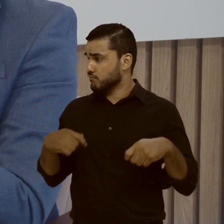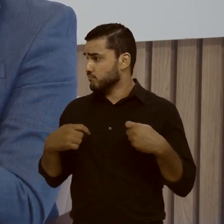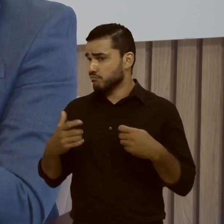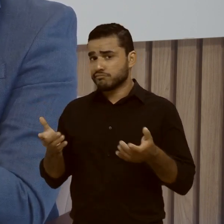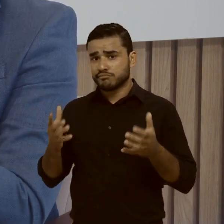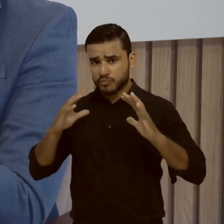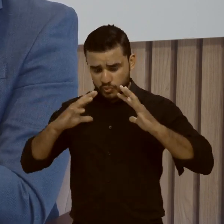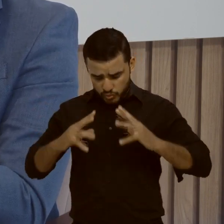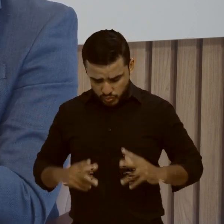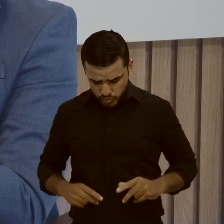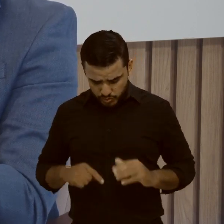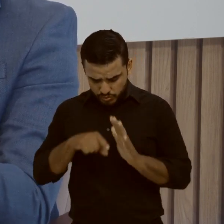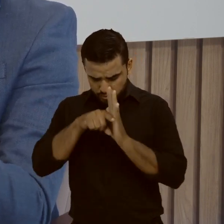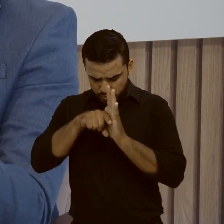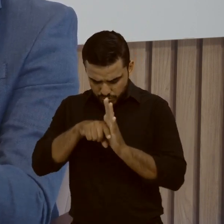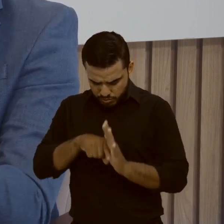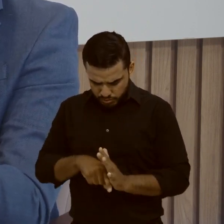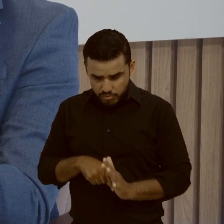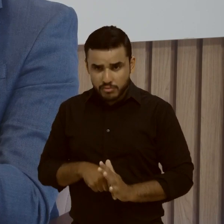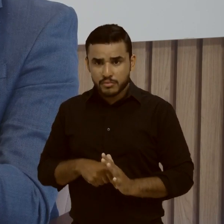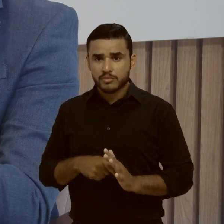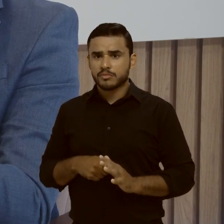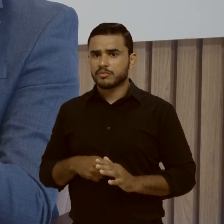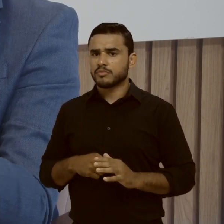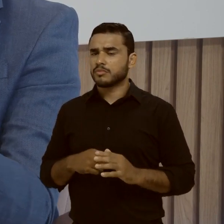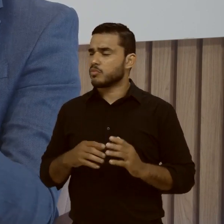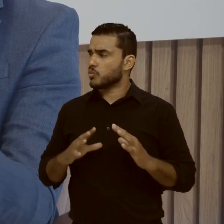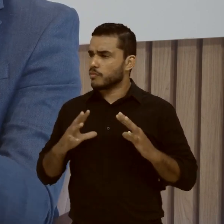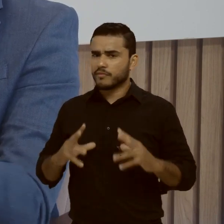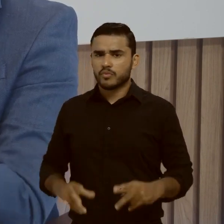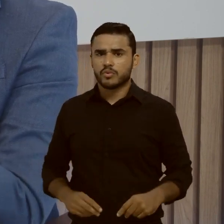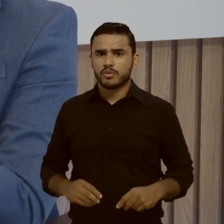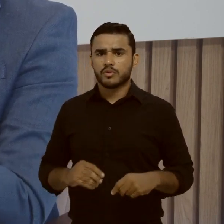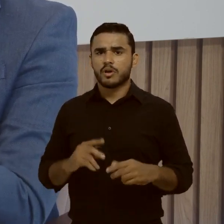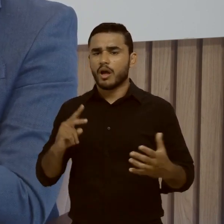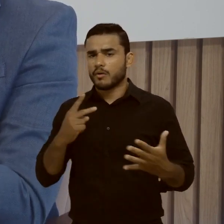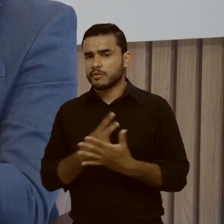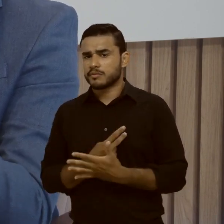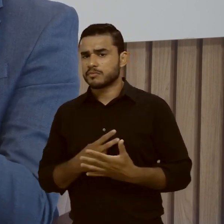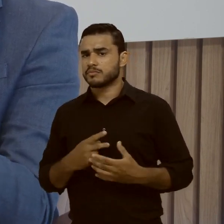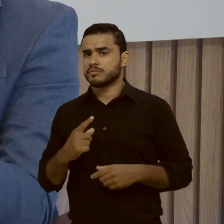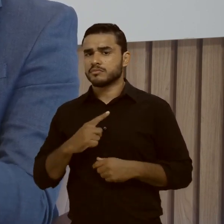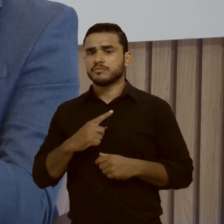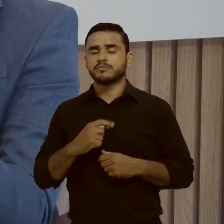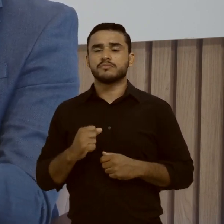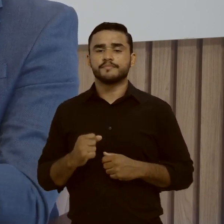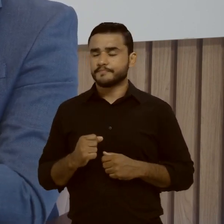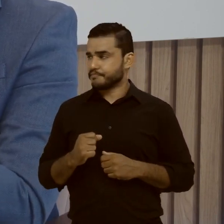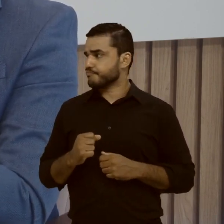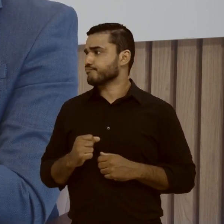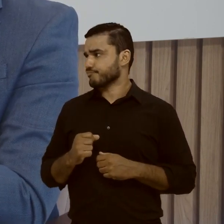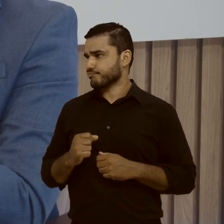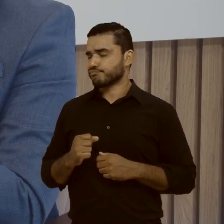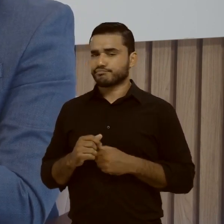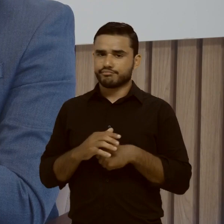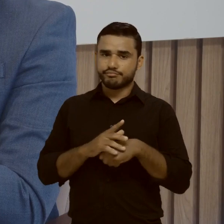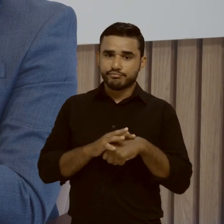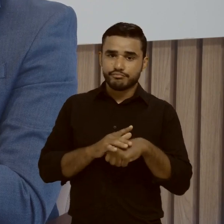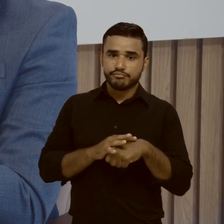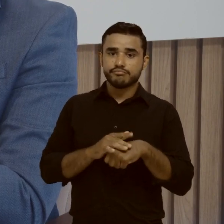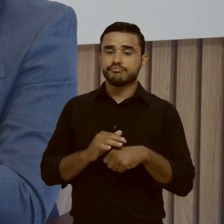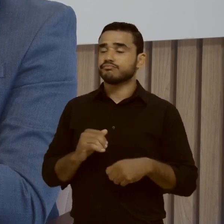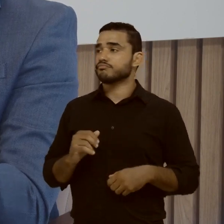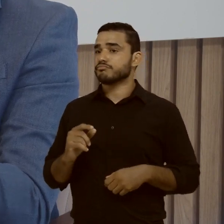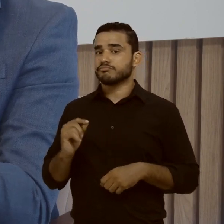ele é fundamental não só para o câncer de pâncreas, mas para várias outras lesões, né? Como você citou previamente, você falou também